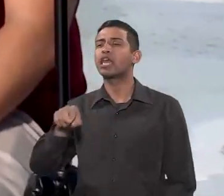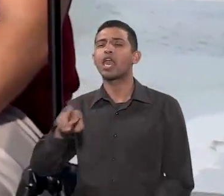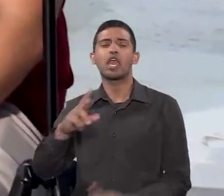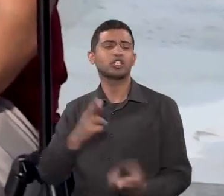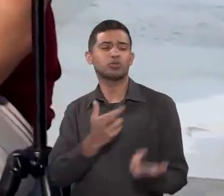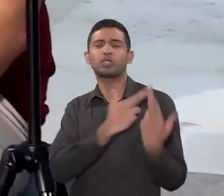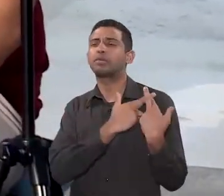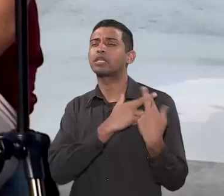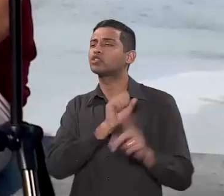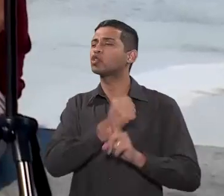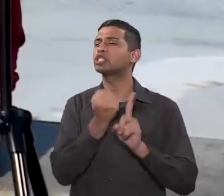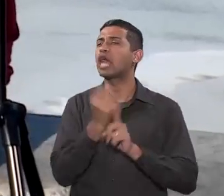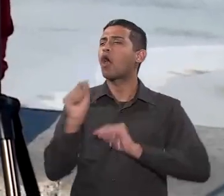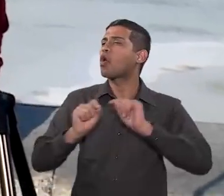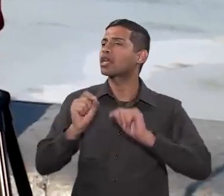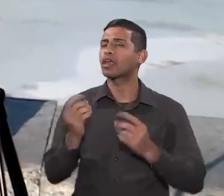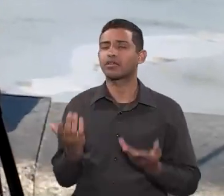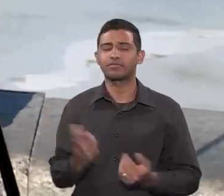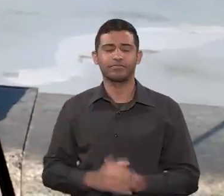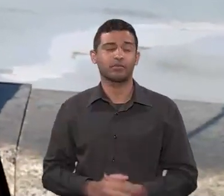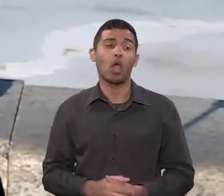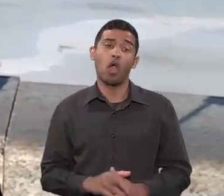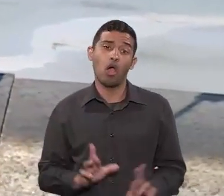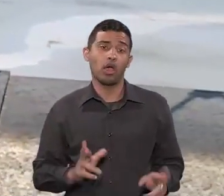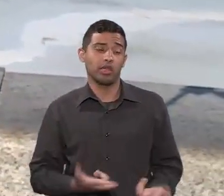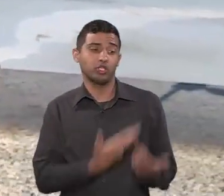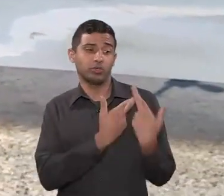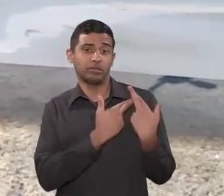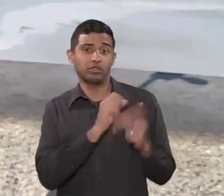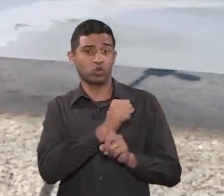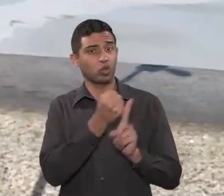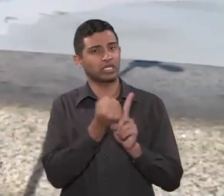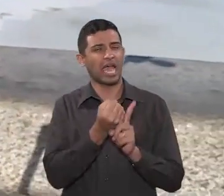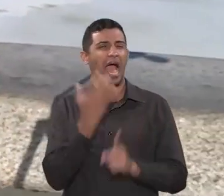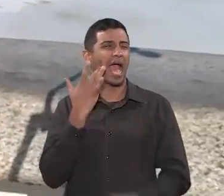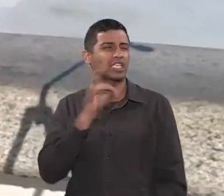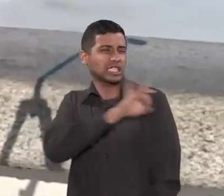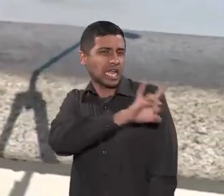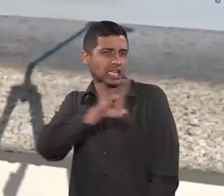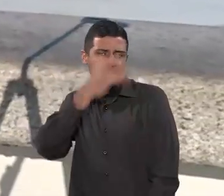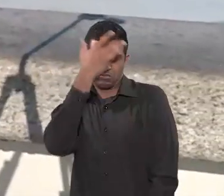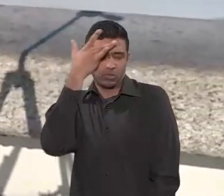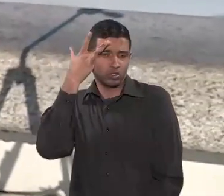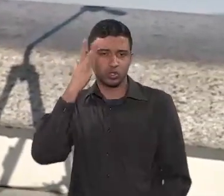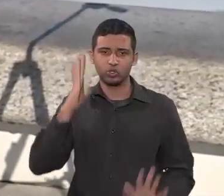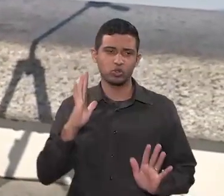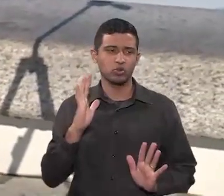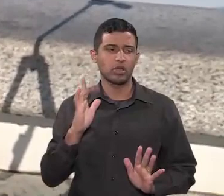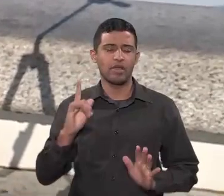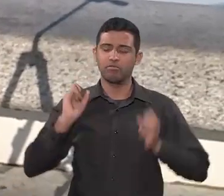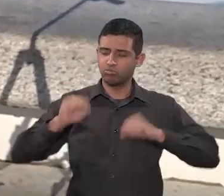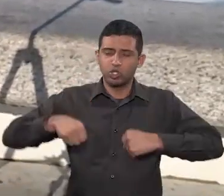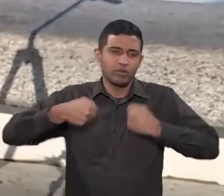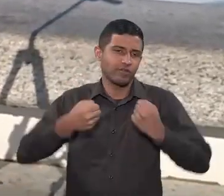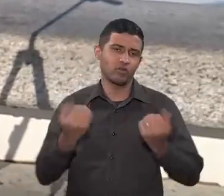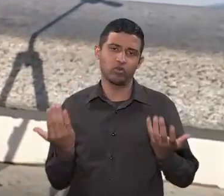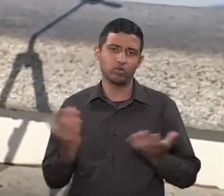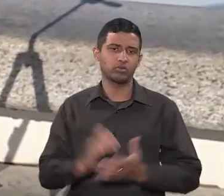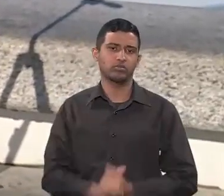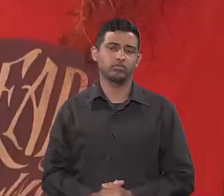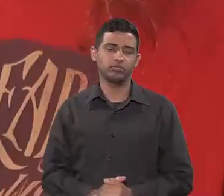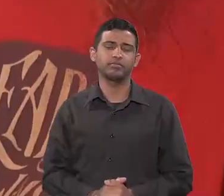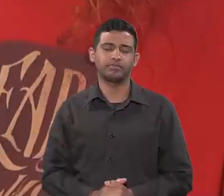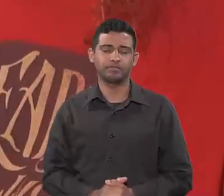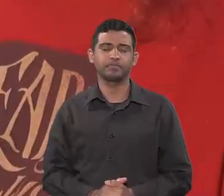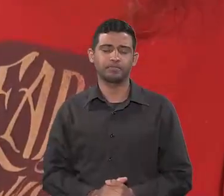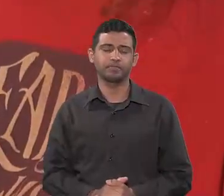você? Responsabilidade social. Olha, eu acho que é cada pessoa fazer um pouco, sabe? Cada pessoa fazer